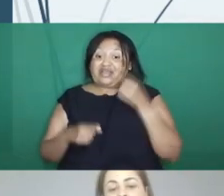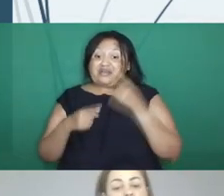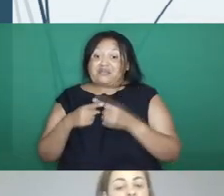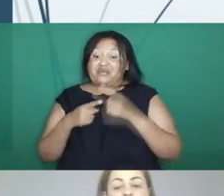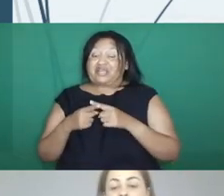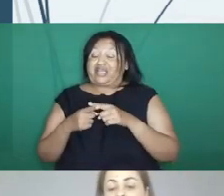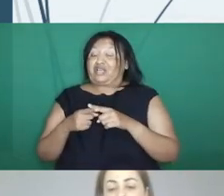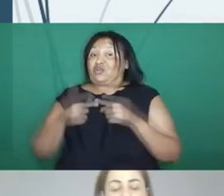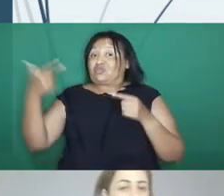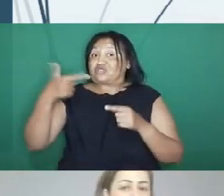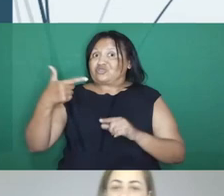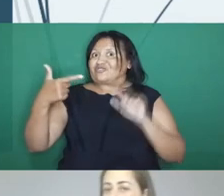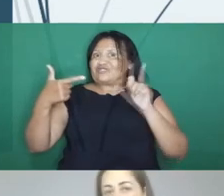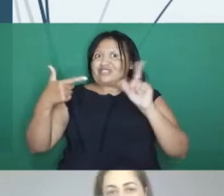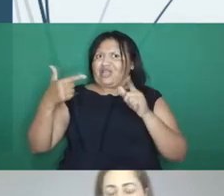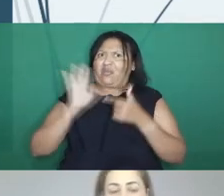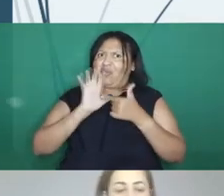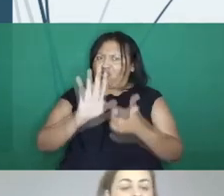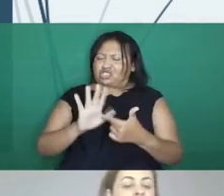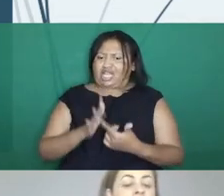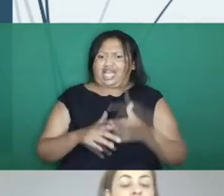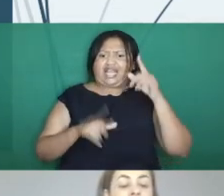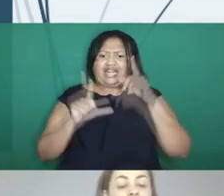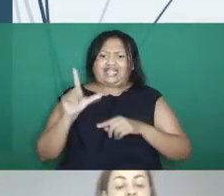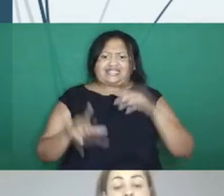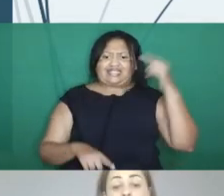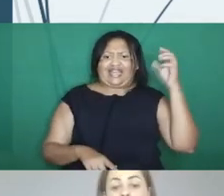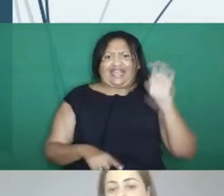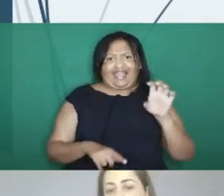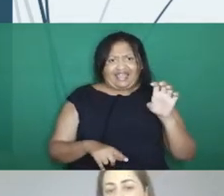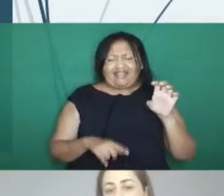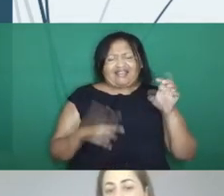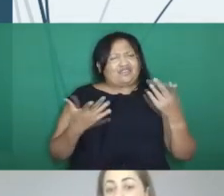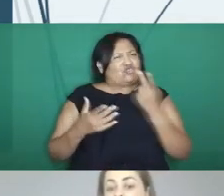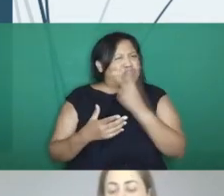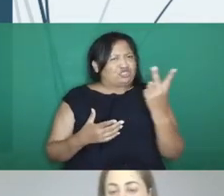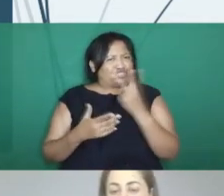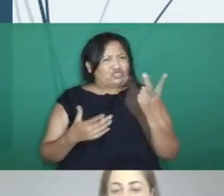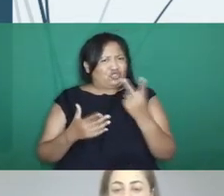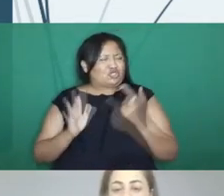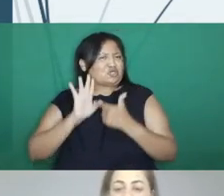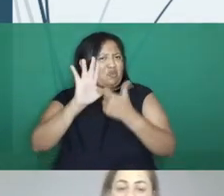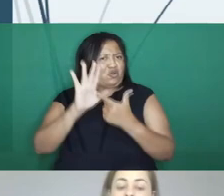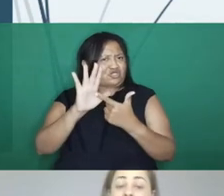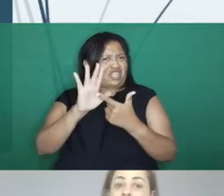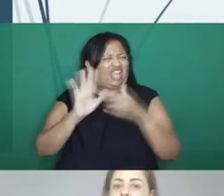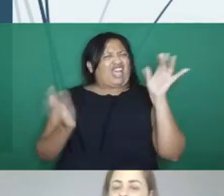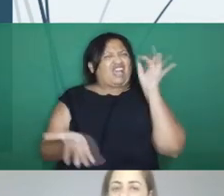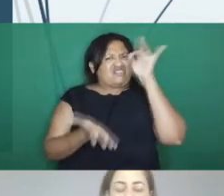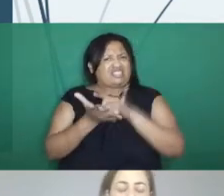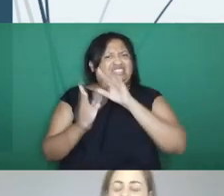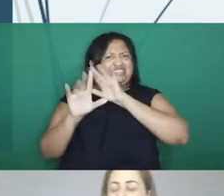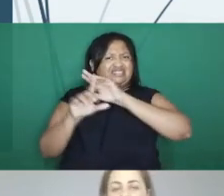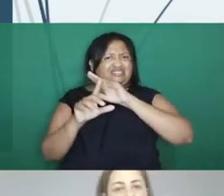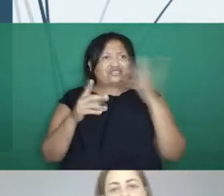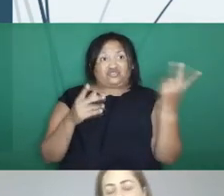o segundo gráfico não ser representativo é o contrário e letra é os dois gráficos serem bem representativos da realidade de todas